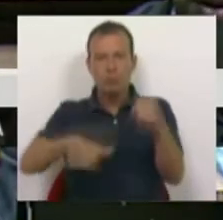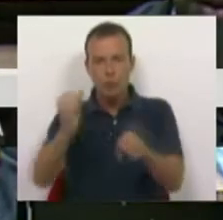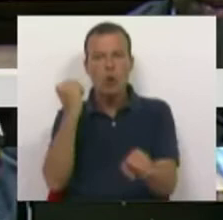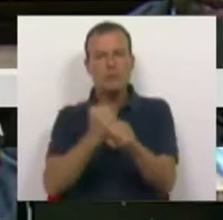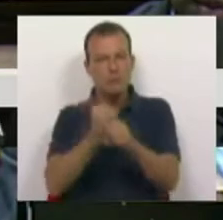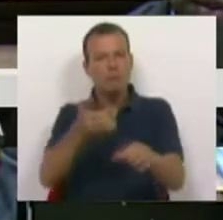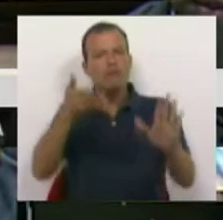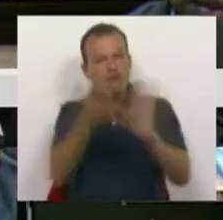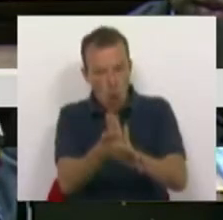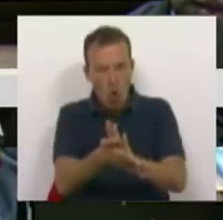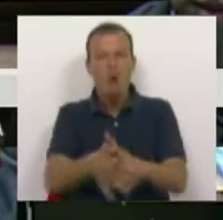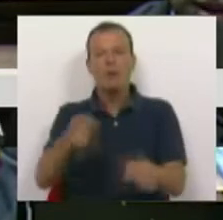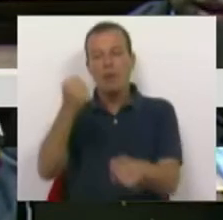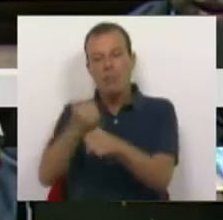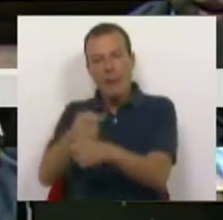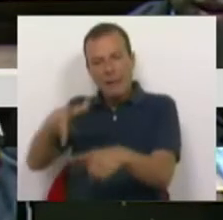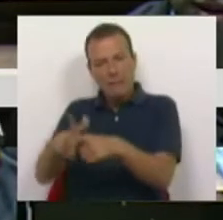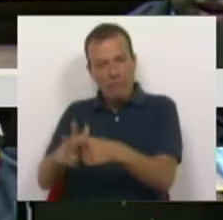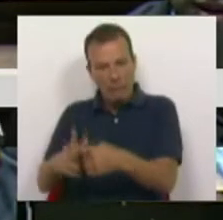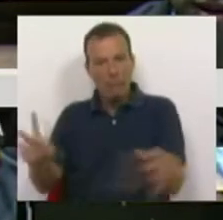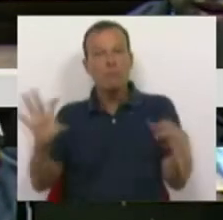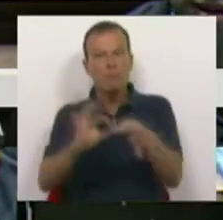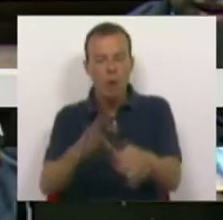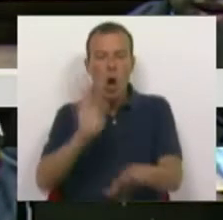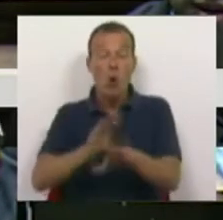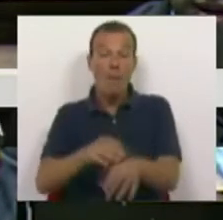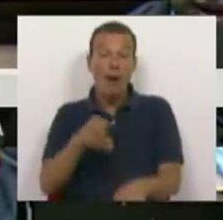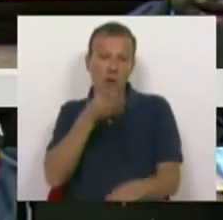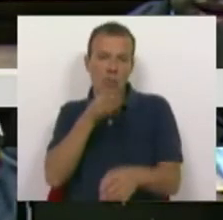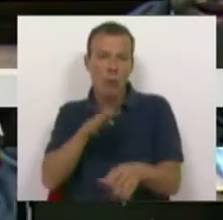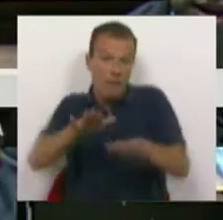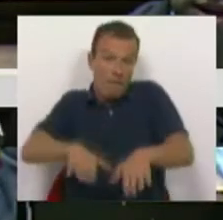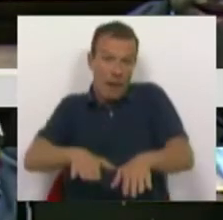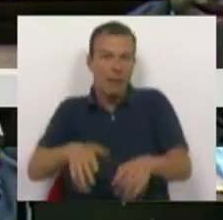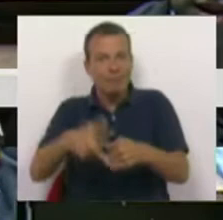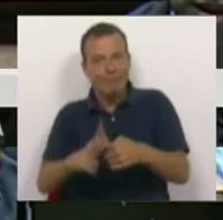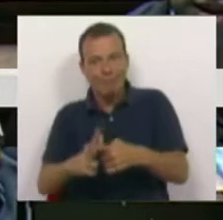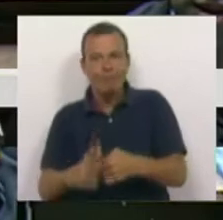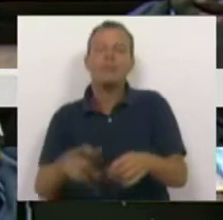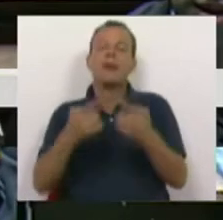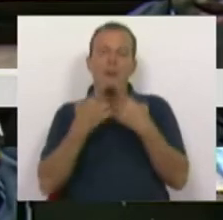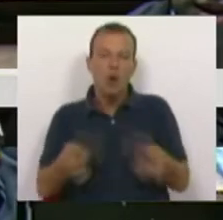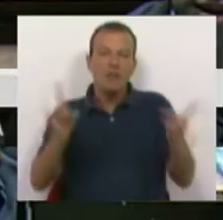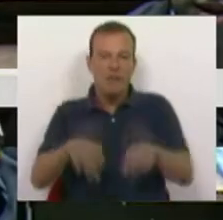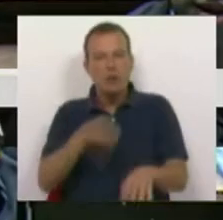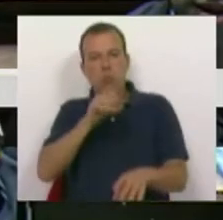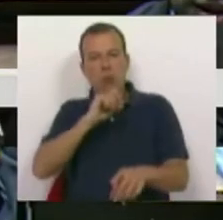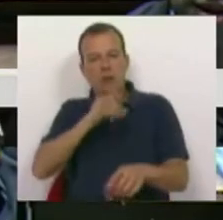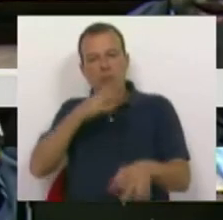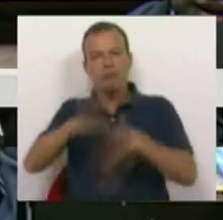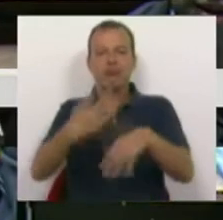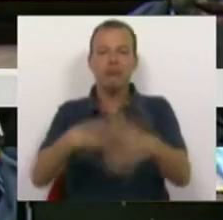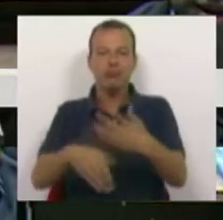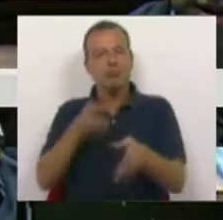na área da manutenção necessários à reparação das carruagens paradas, para que estas voltem o mais rapidamente possível